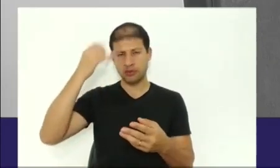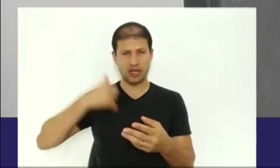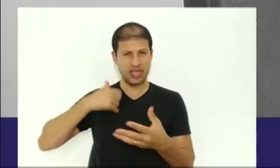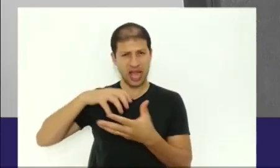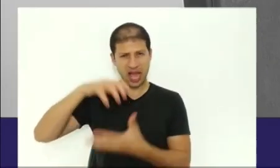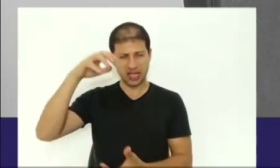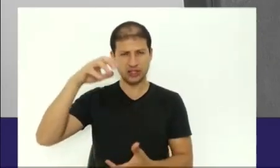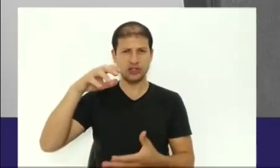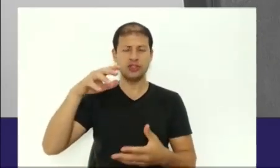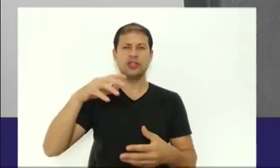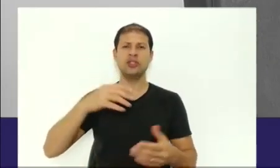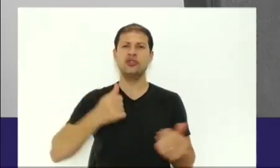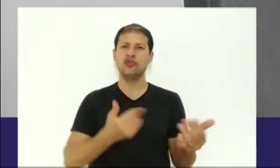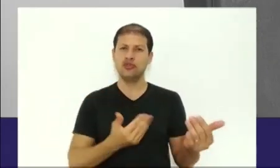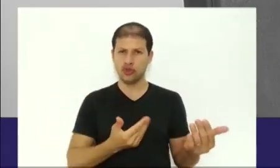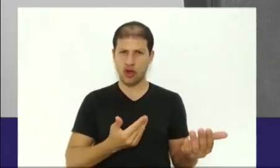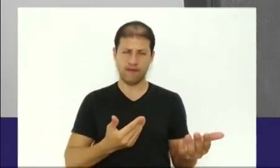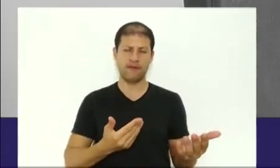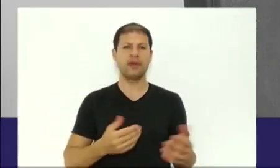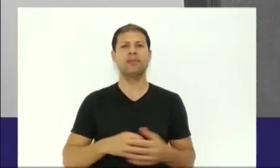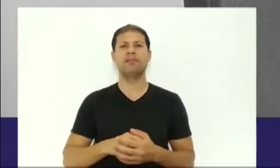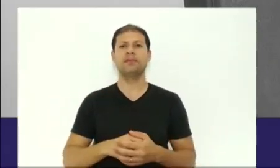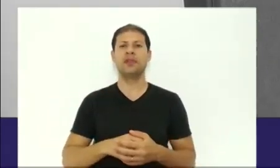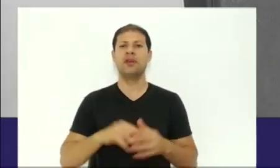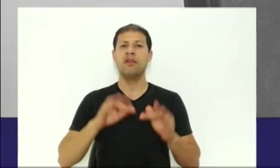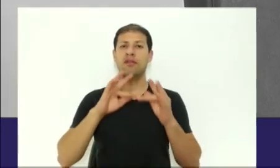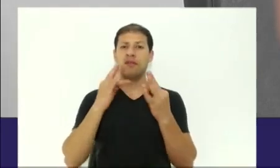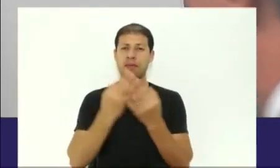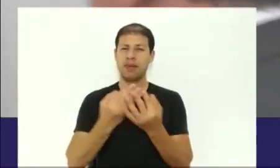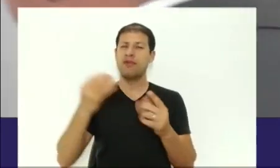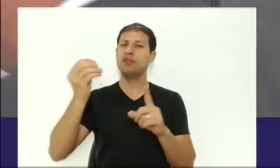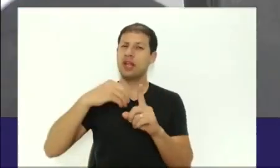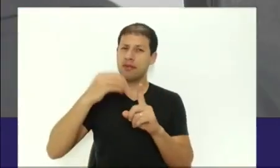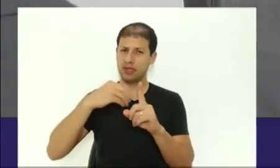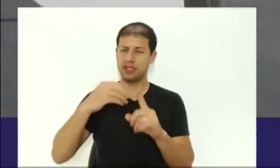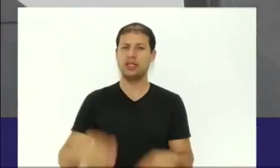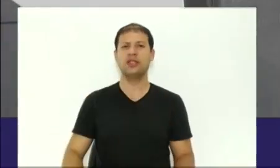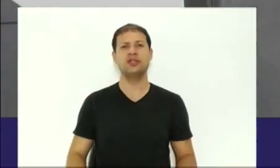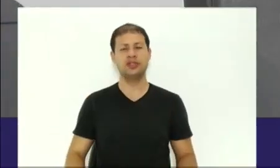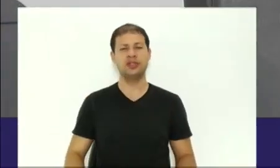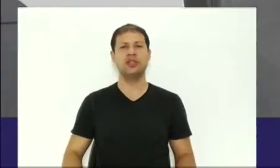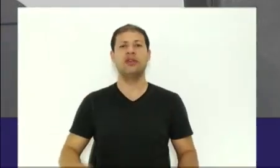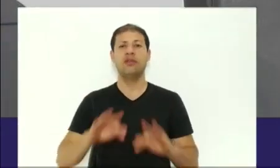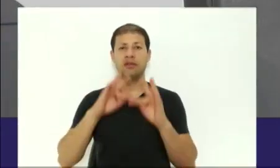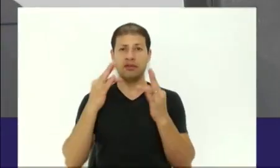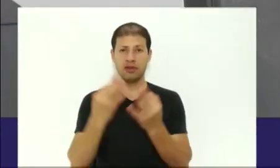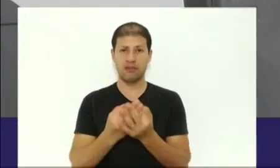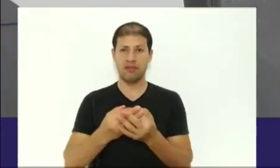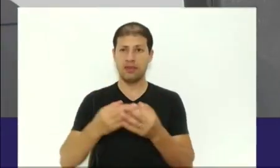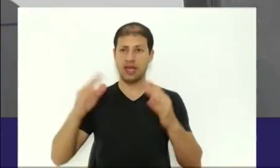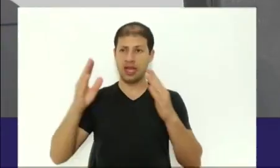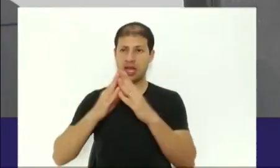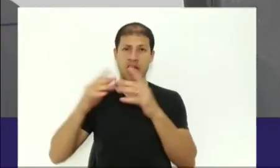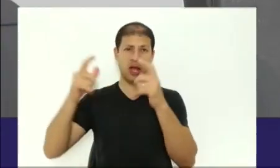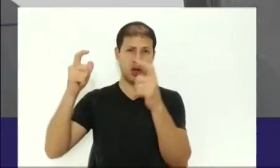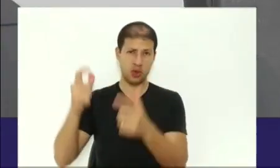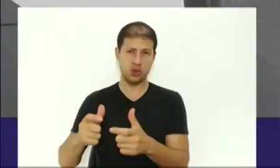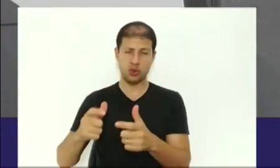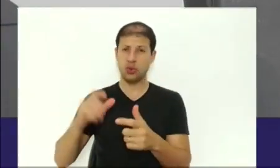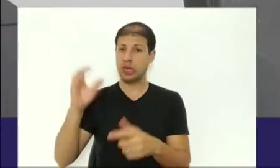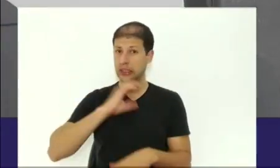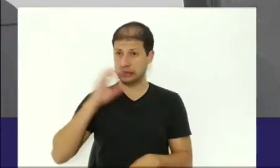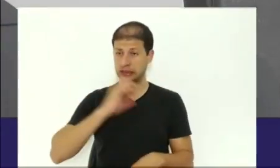adolescentes. Famílias em situação de risco e vulnerabilidade. Famílias em áreas em situação de emergência ou de